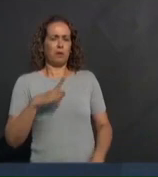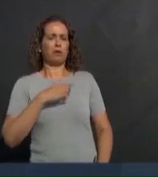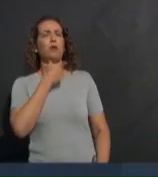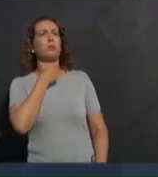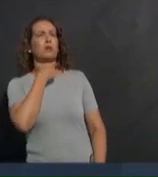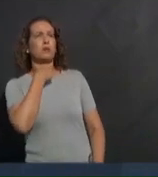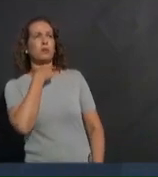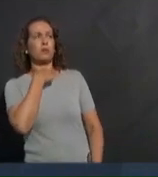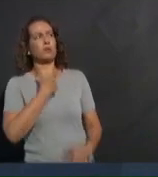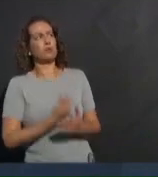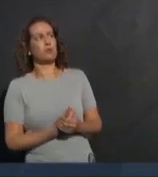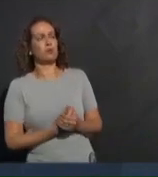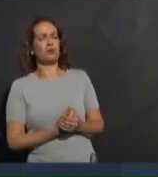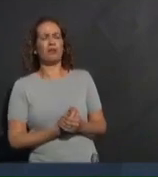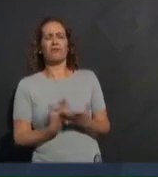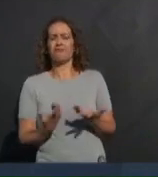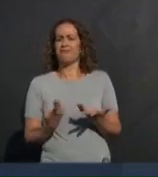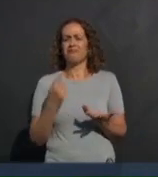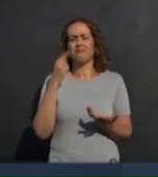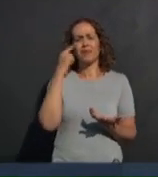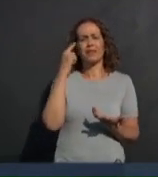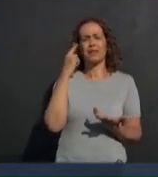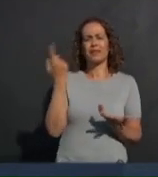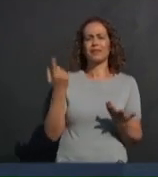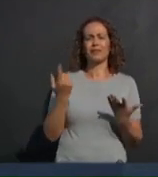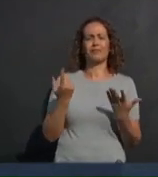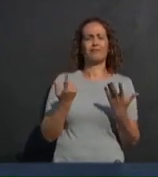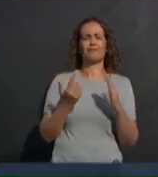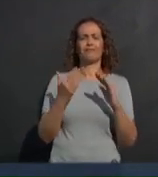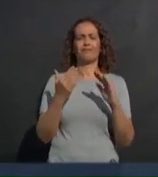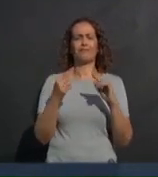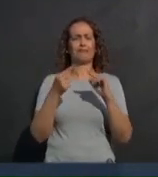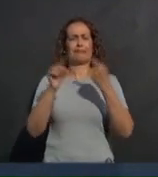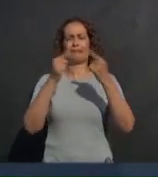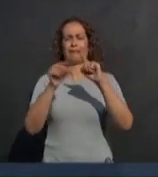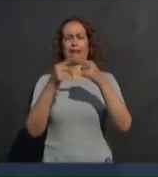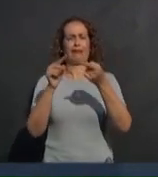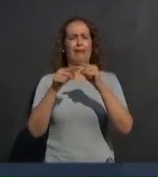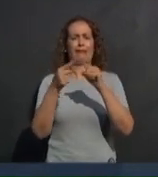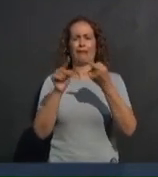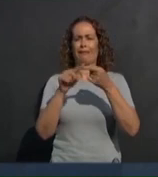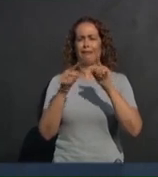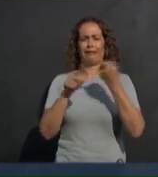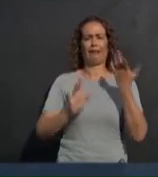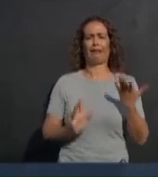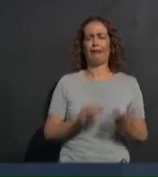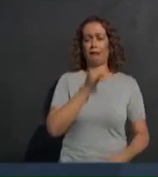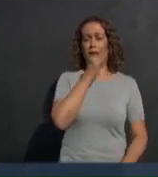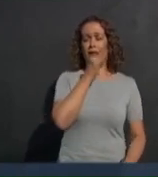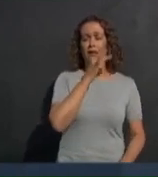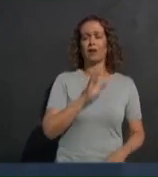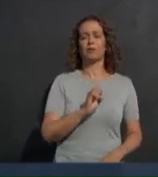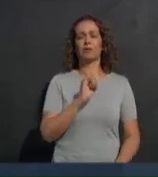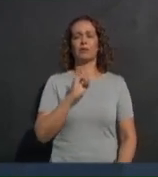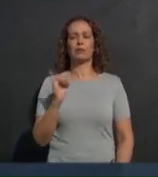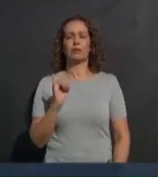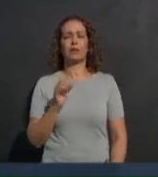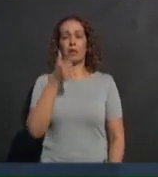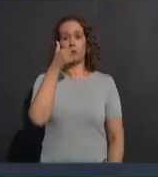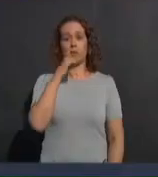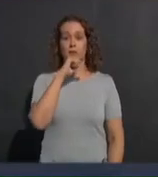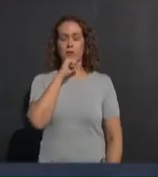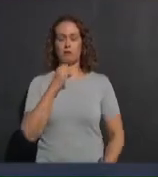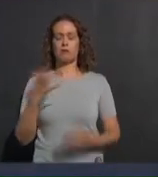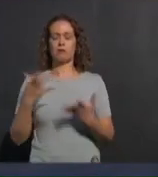É doido, não é? É tipo isso. Essa imagem aqui está dizendo, sabe o quê? Como eu vou enganar minha mãe para eu não comer alface hoje? Eu quero